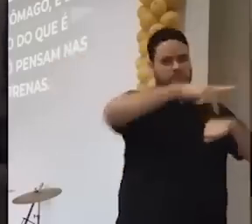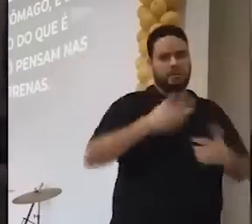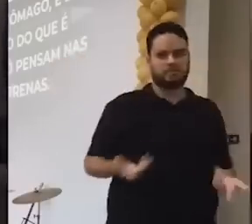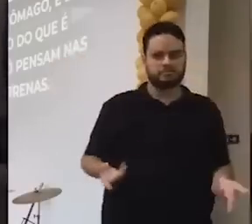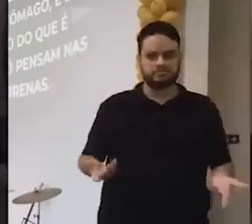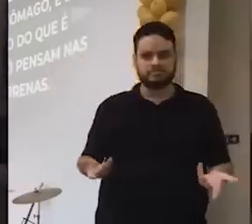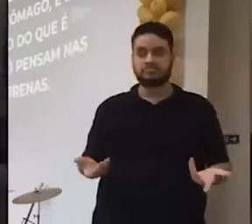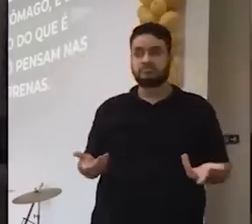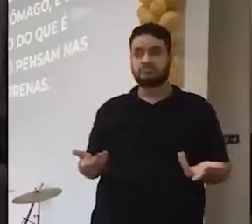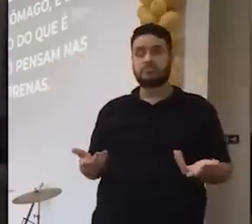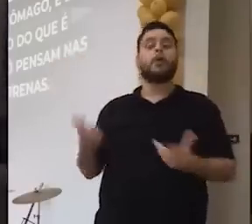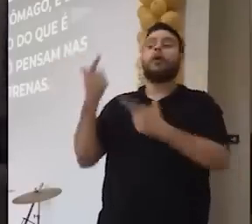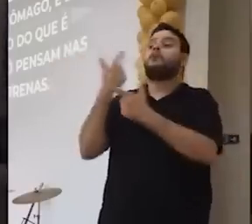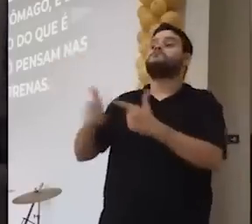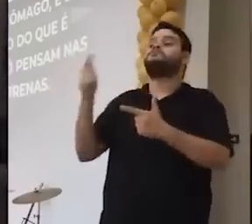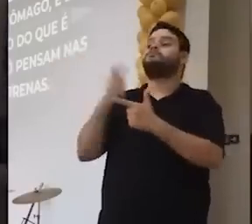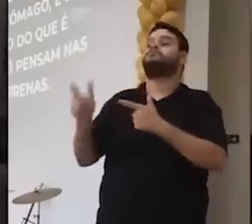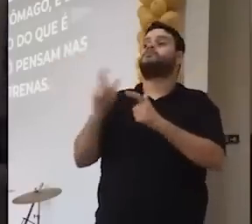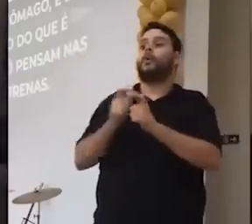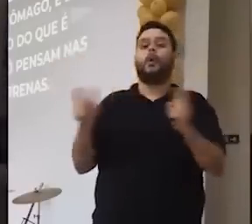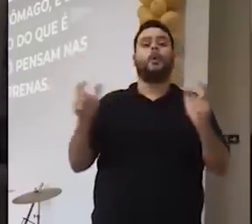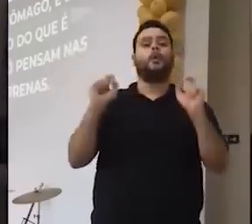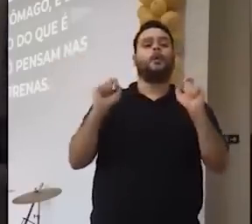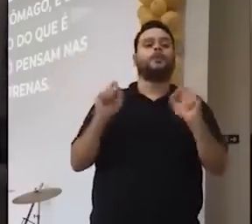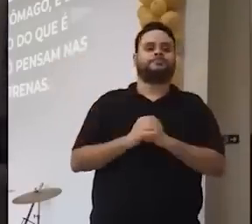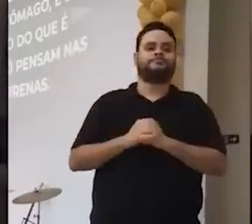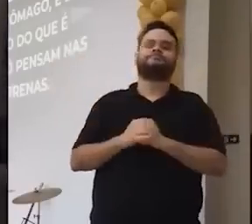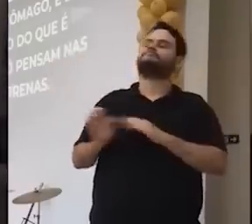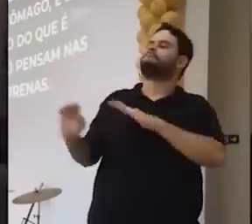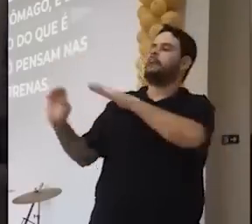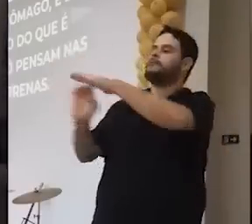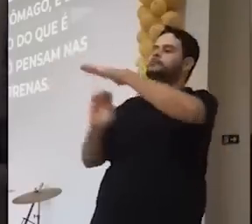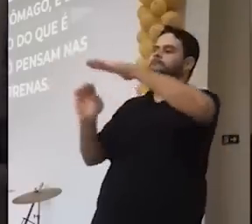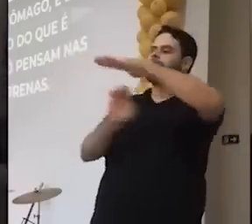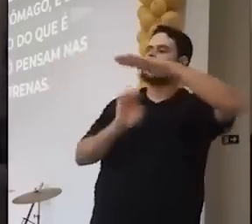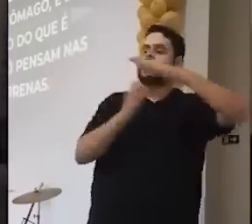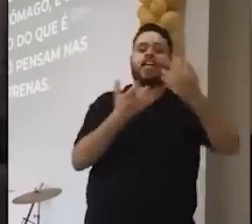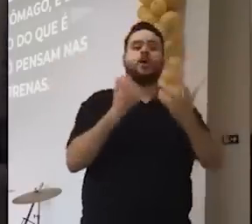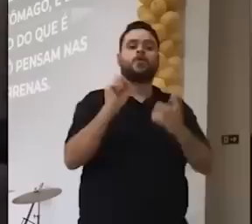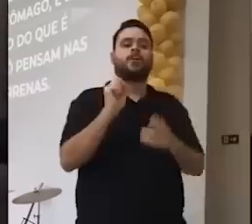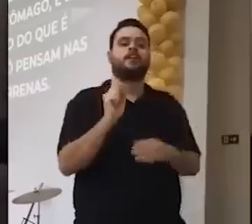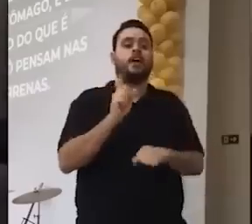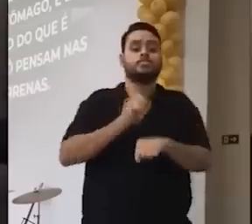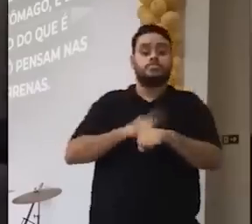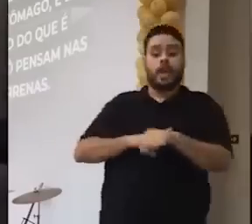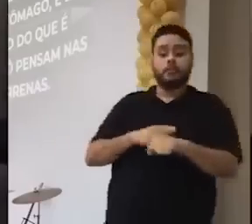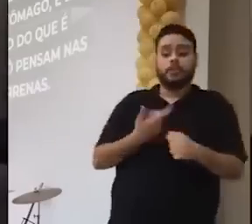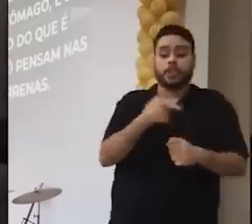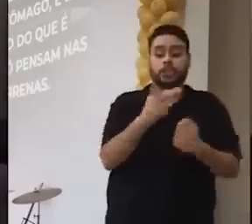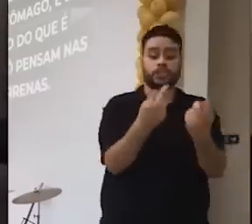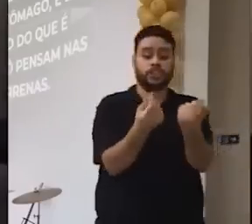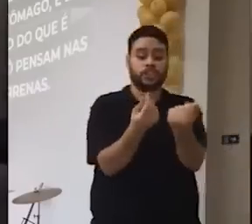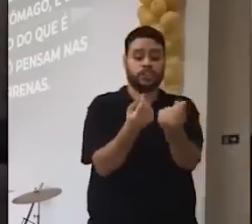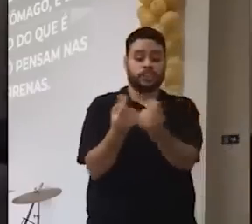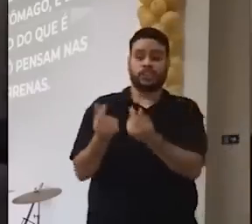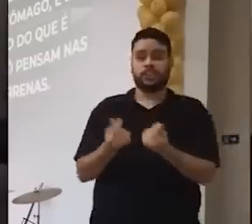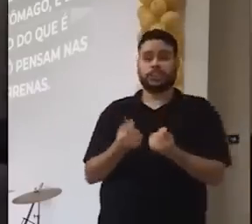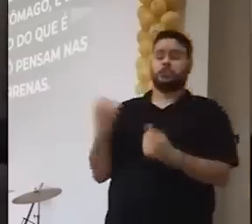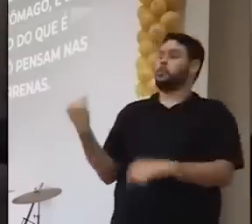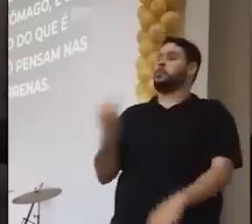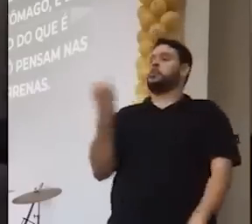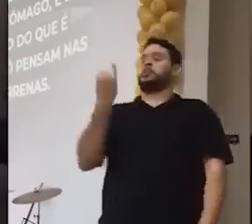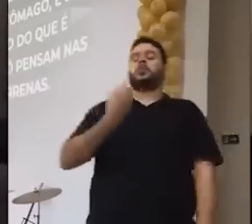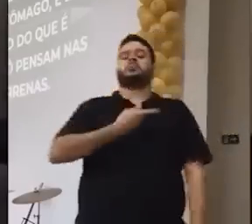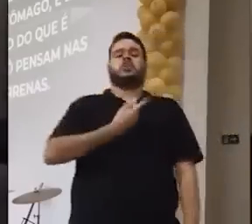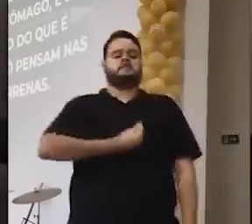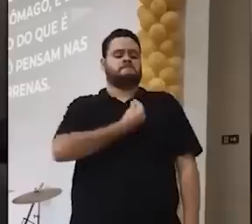E o grande problema é que essas empresas, para girarem, elas querem mais do seu tempo e mais do seu dinheiro. Não importa se a sua vida vai se arrebentar, não